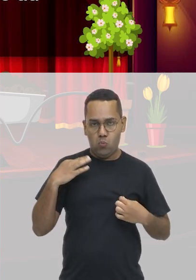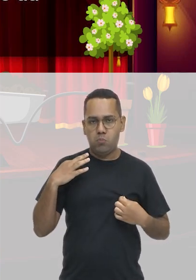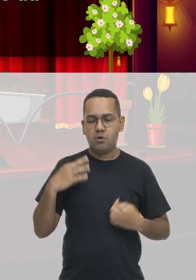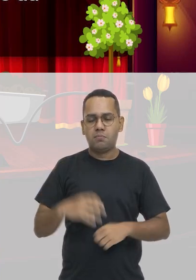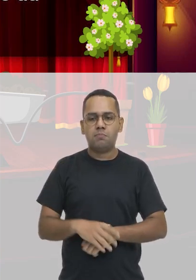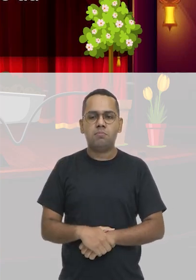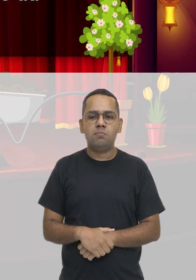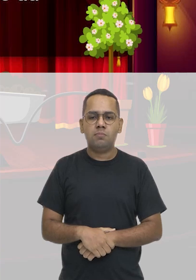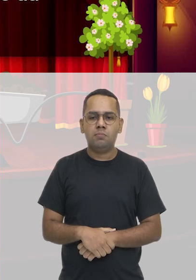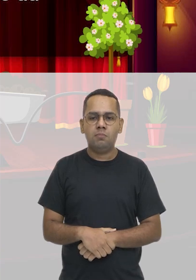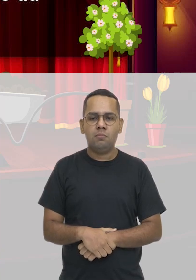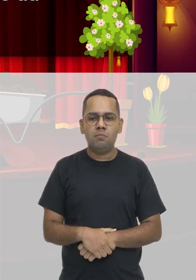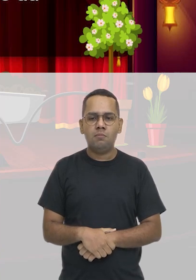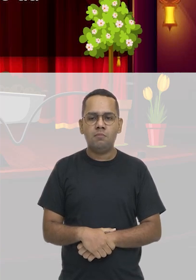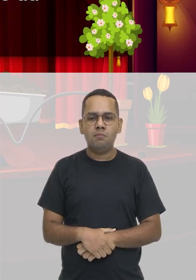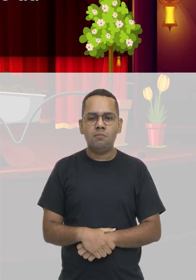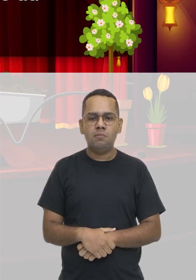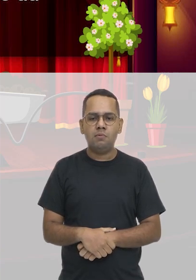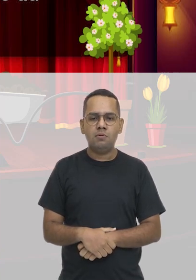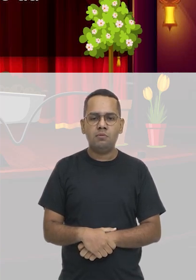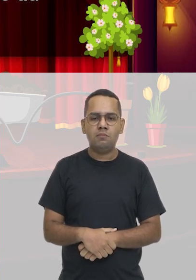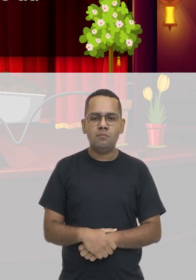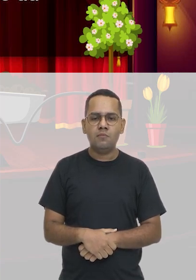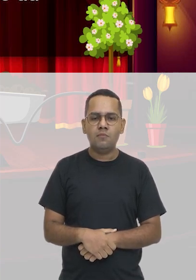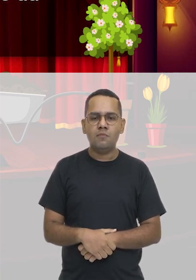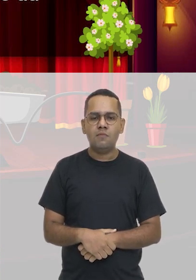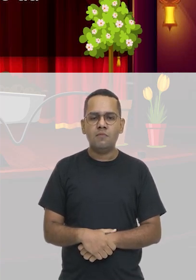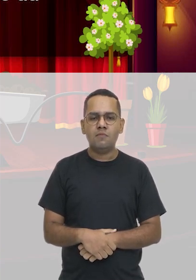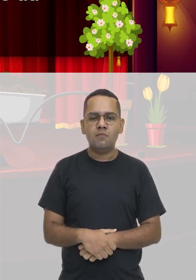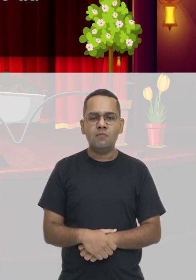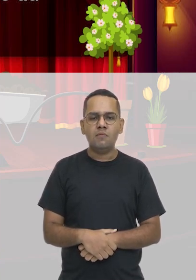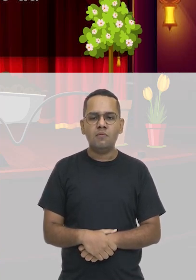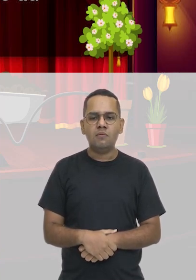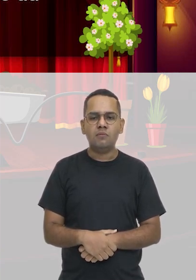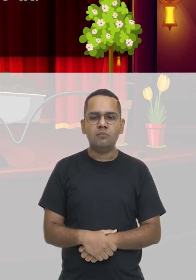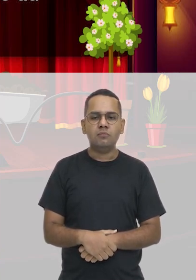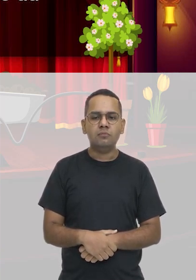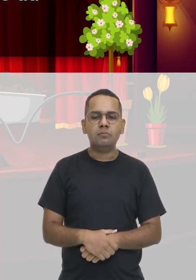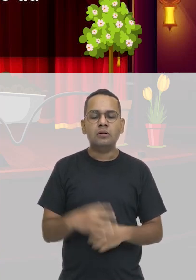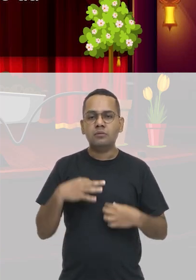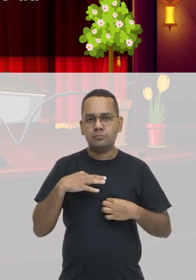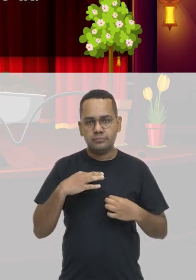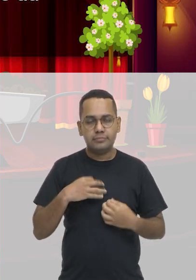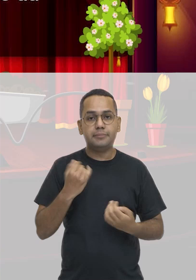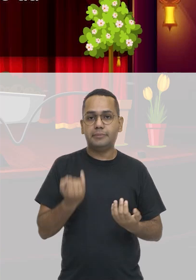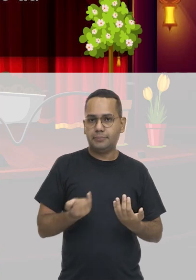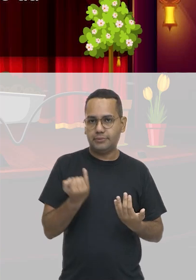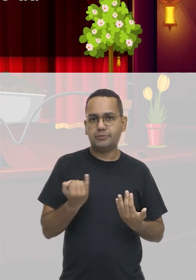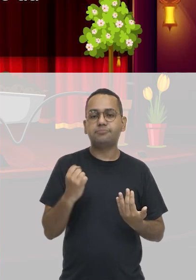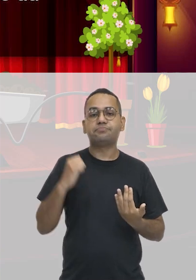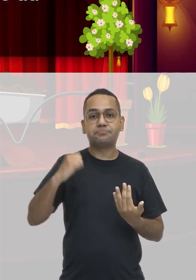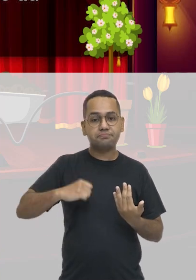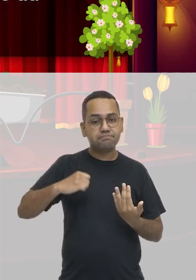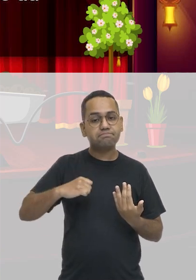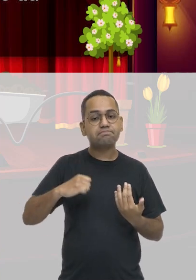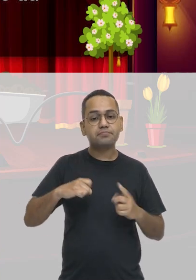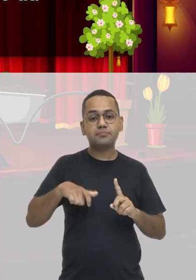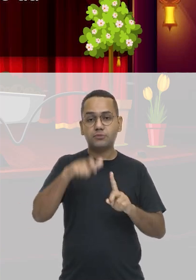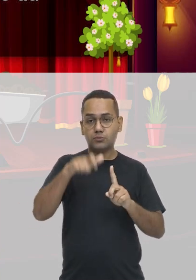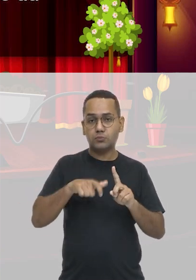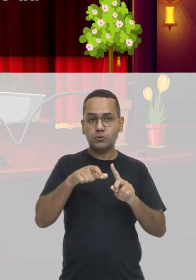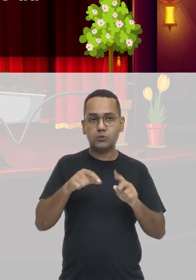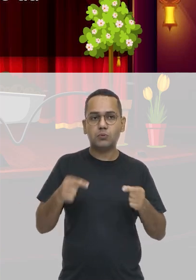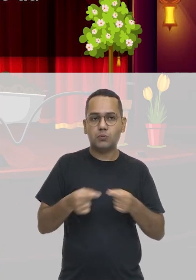a definição, que nós já falamos que ele vai ter toda uma importância na composição do